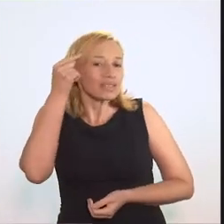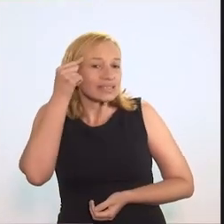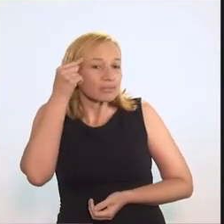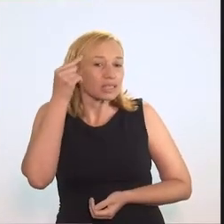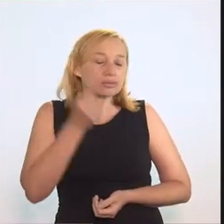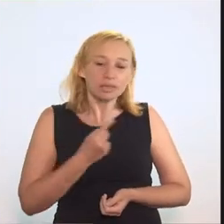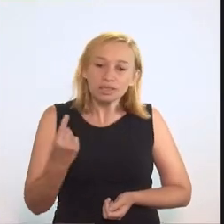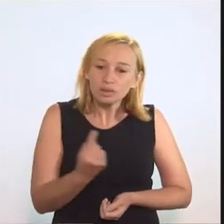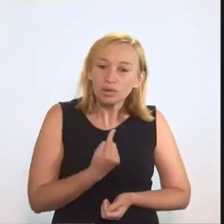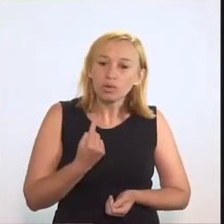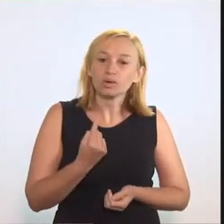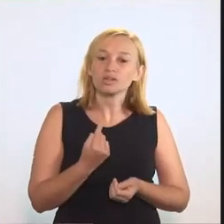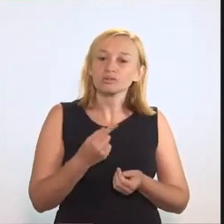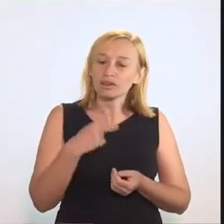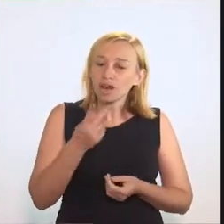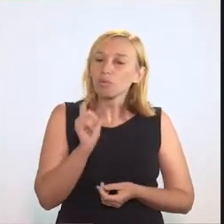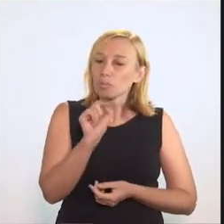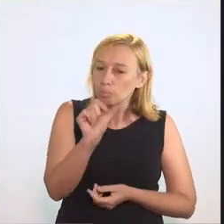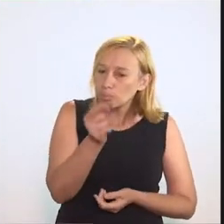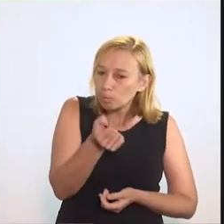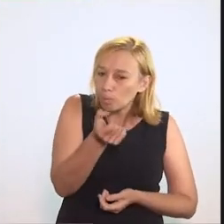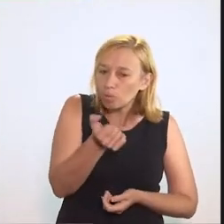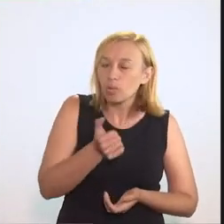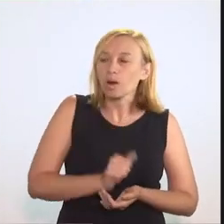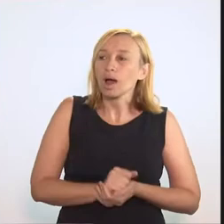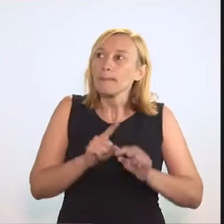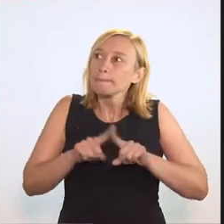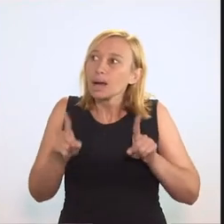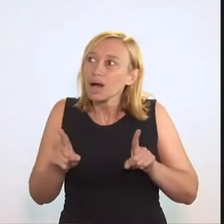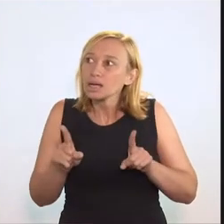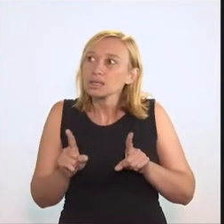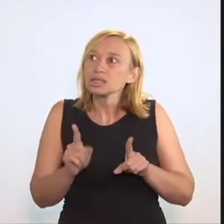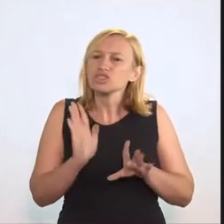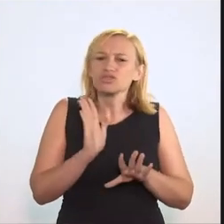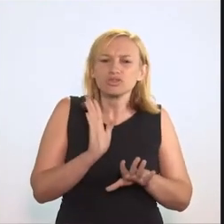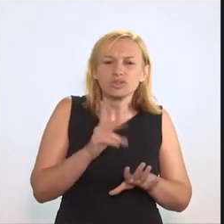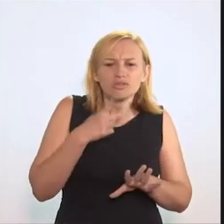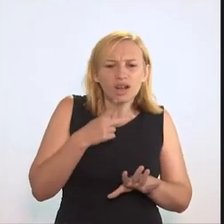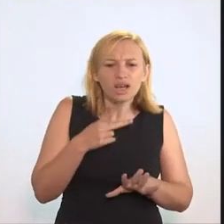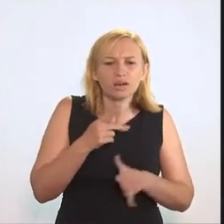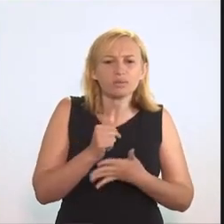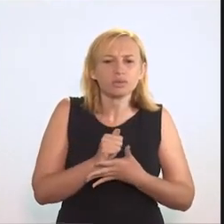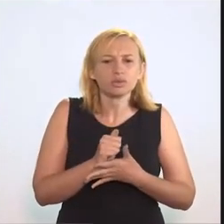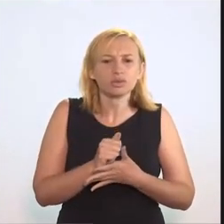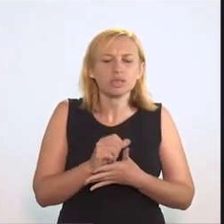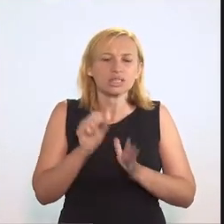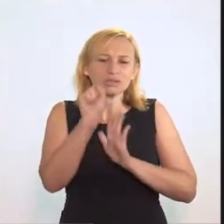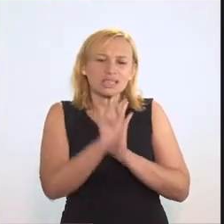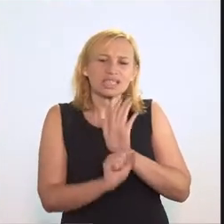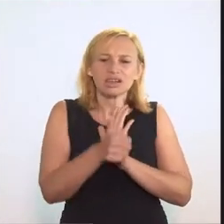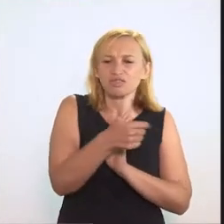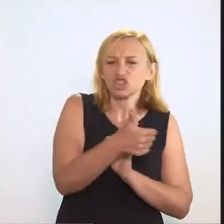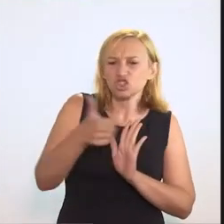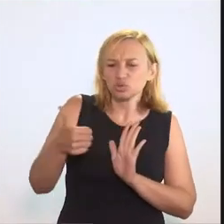pensamento para a gente elaborar um pouquinho. Mas a gente está falando aqui, né, século XXI, março, a